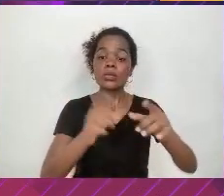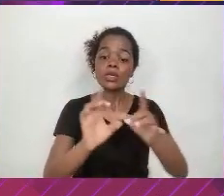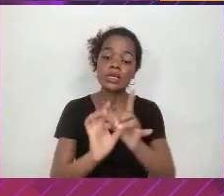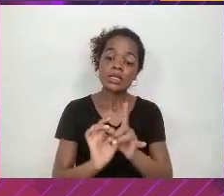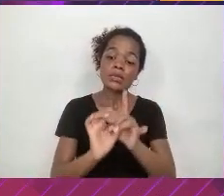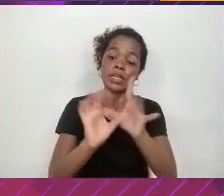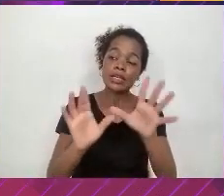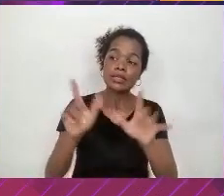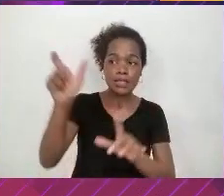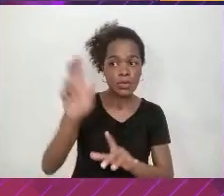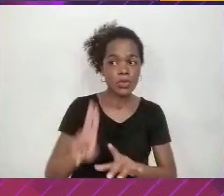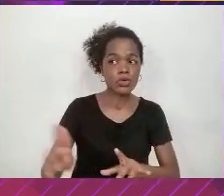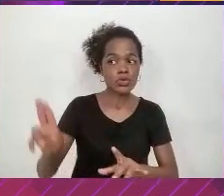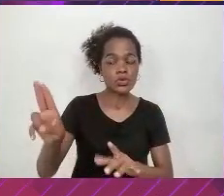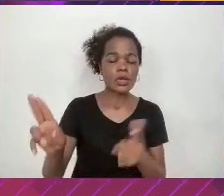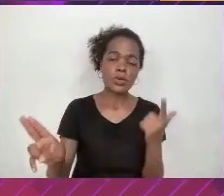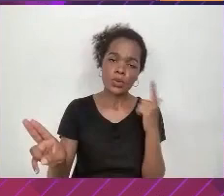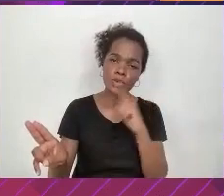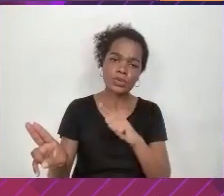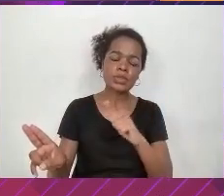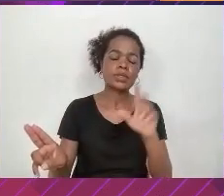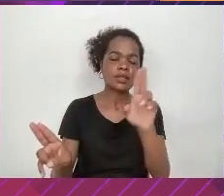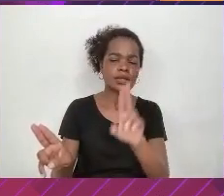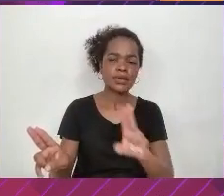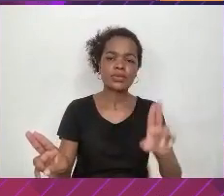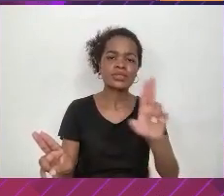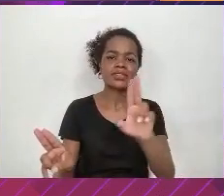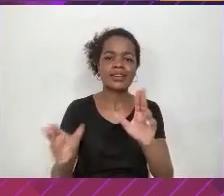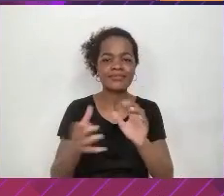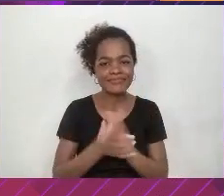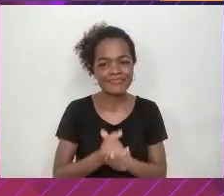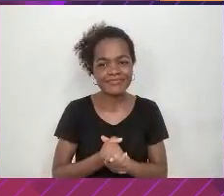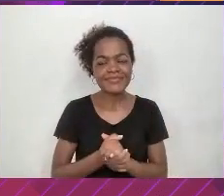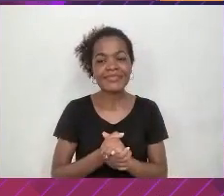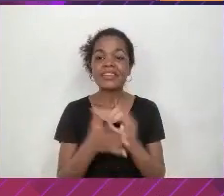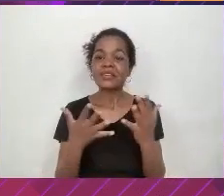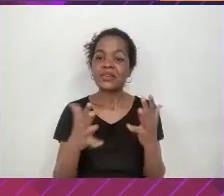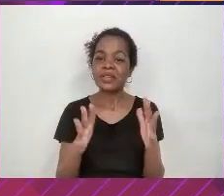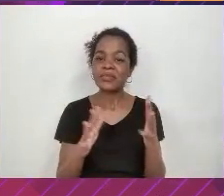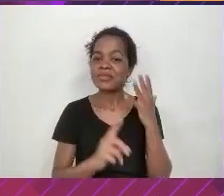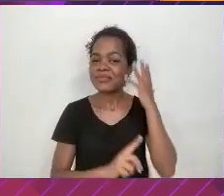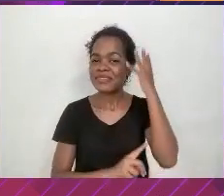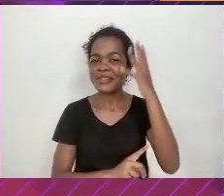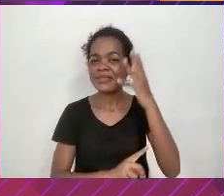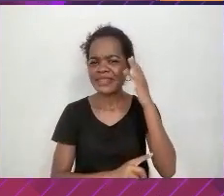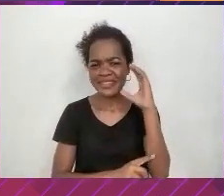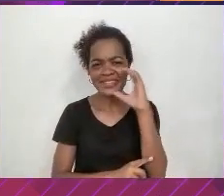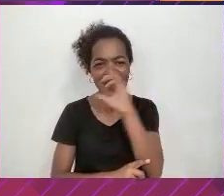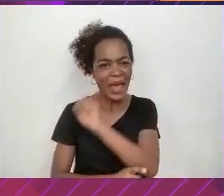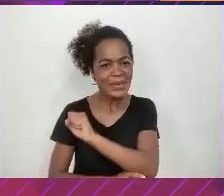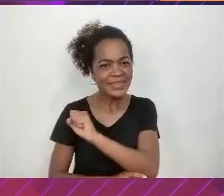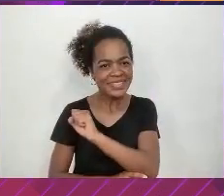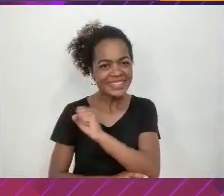final. Então, era mais ou menos isso que eu queria trazer. Foi bem rapidinho, eu acho.